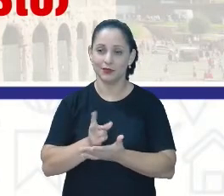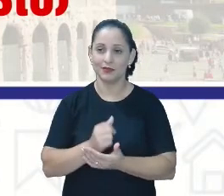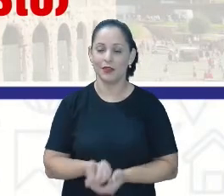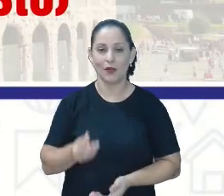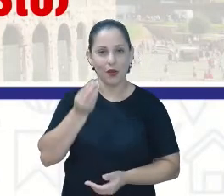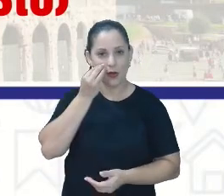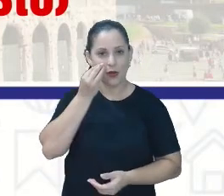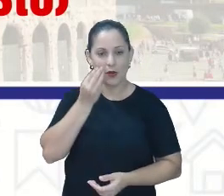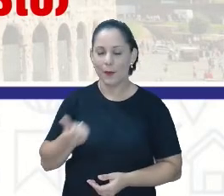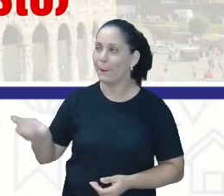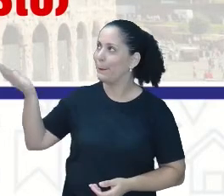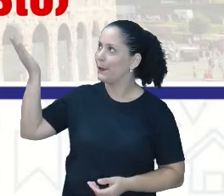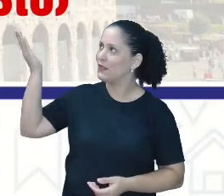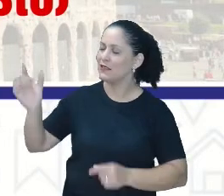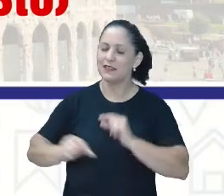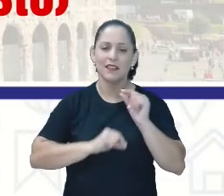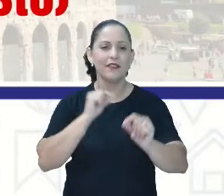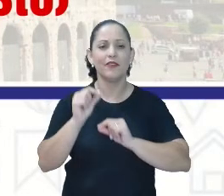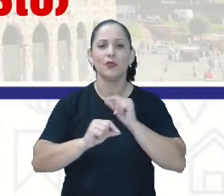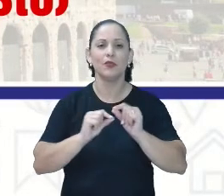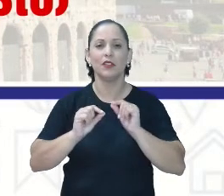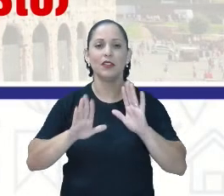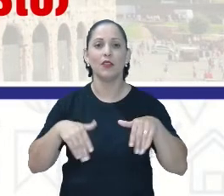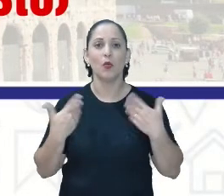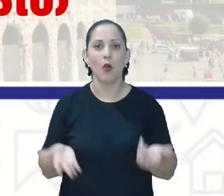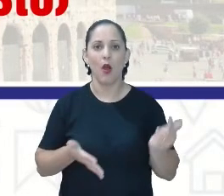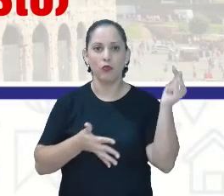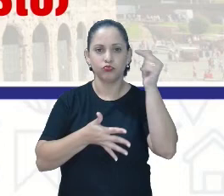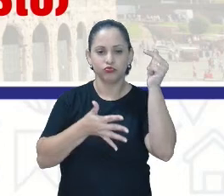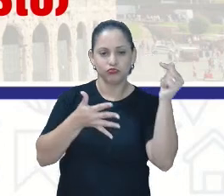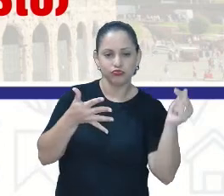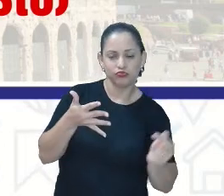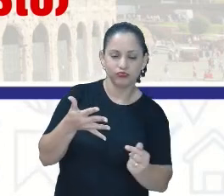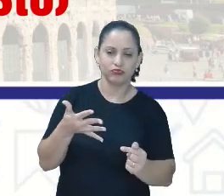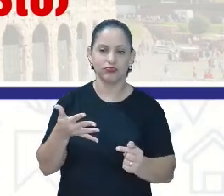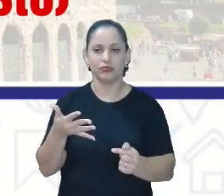a gente observa, né, que qual era o critério, né, para